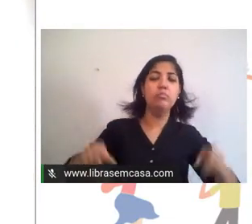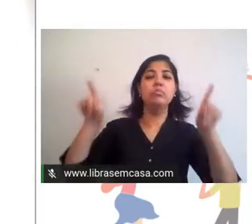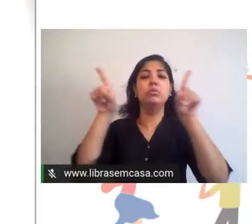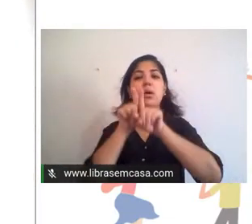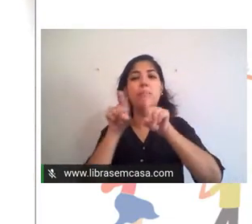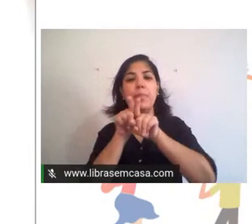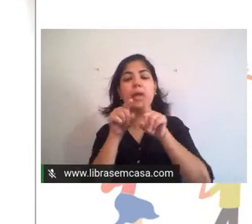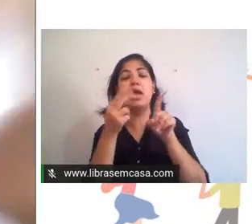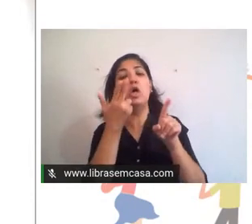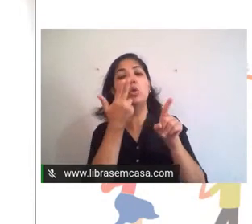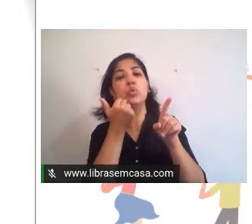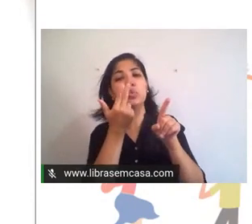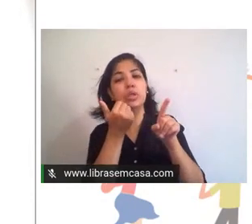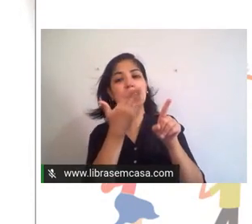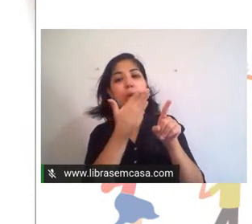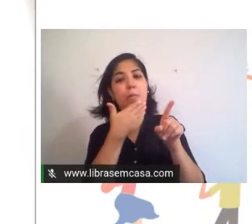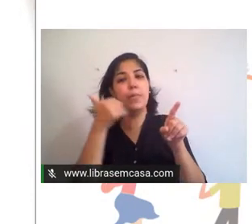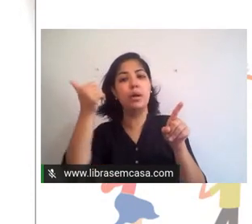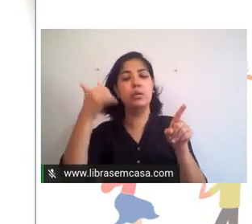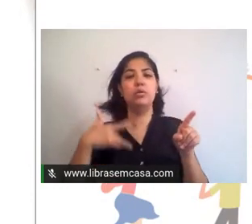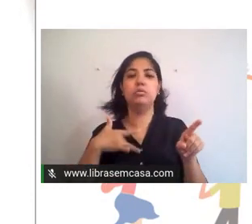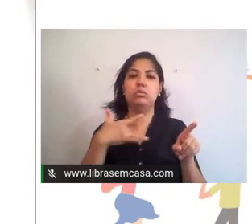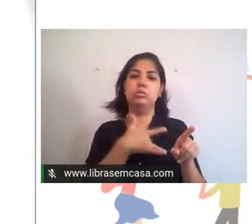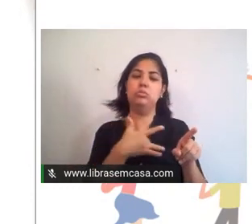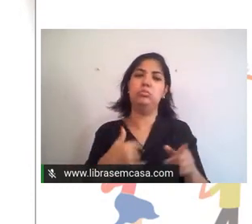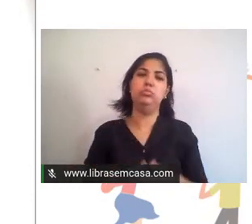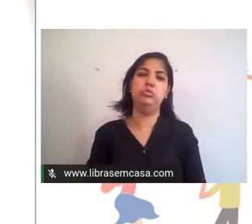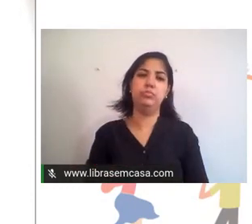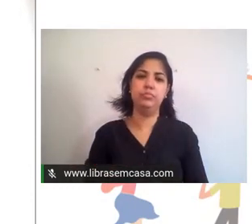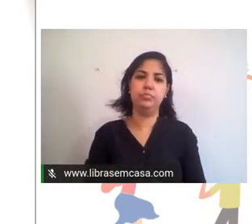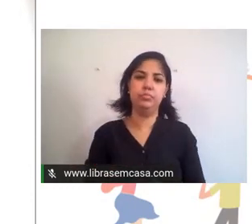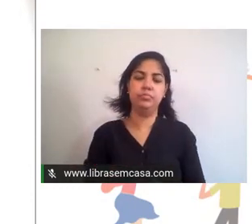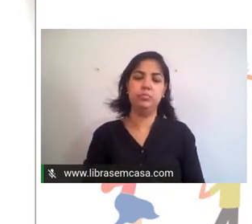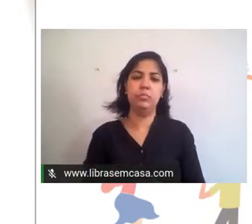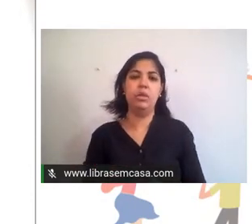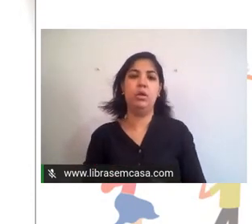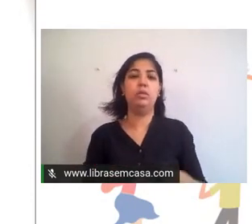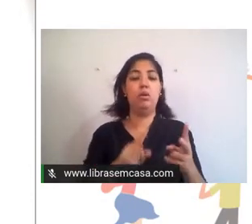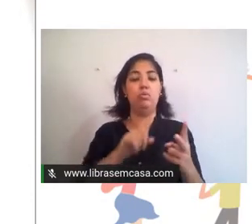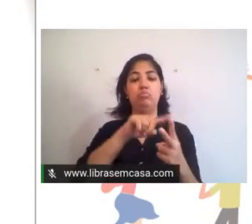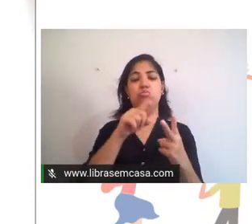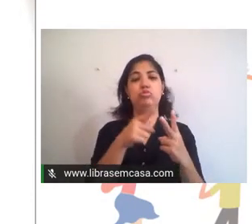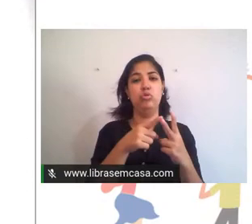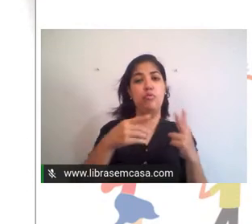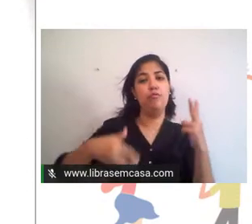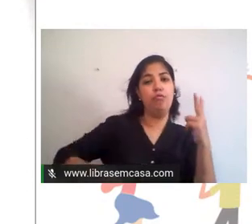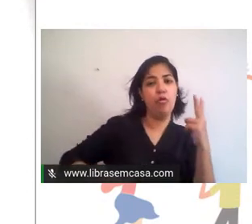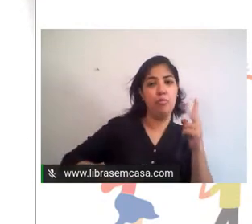compreende tanto a fome quanto o excesso de peso.